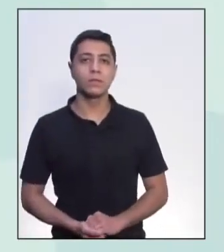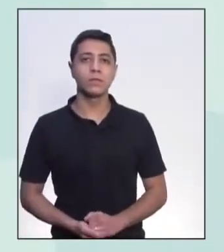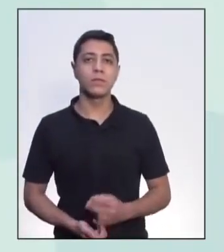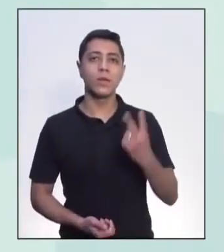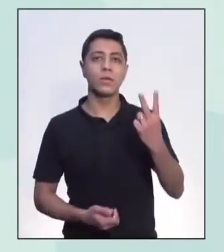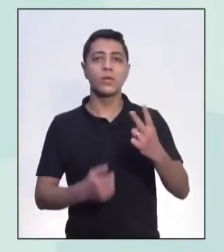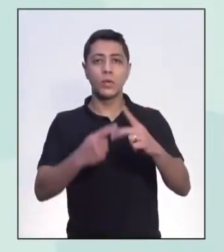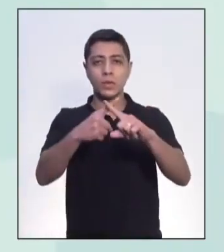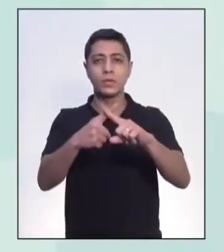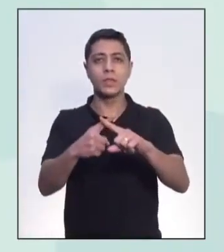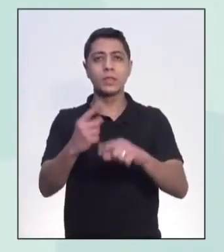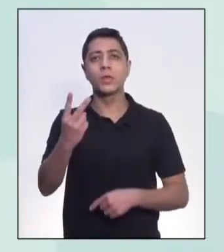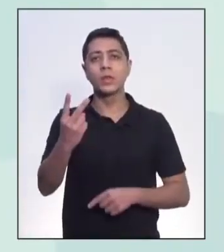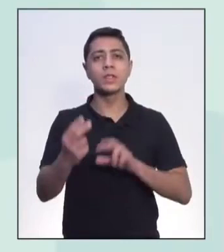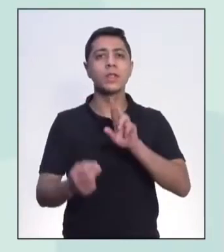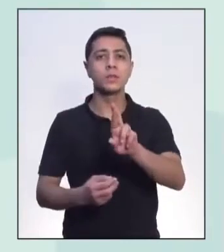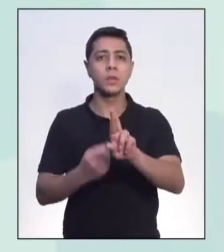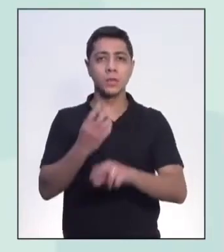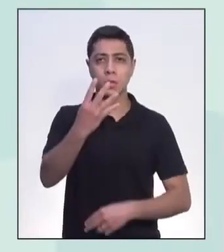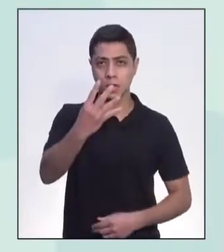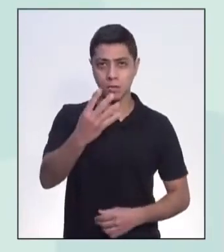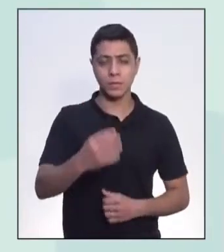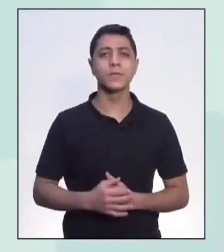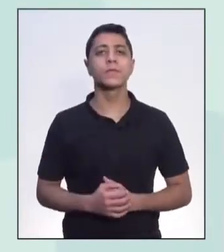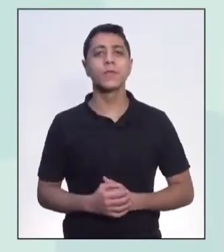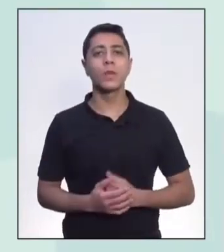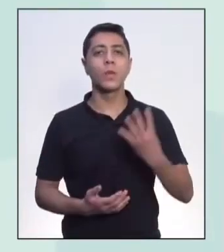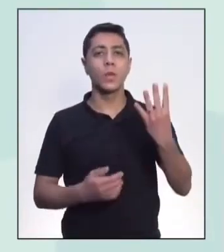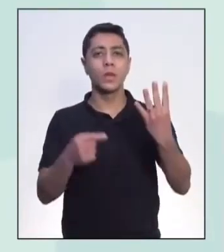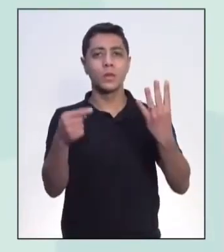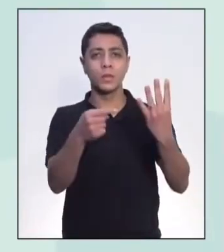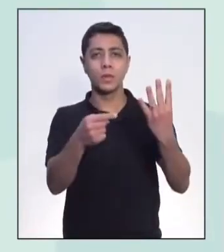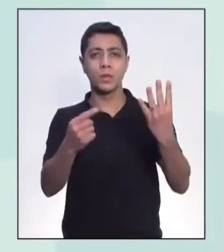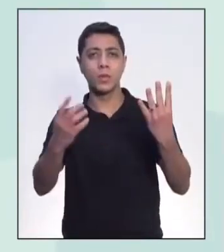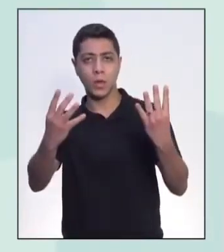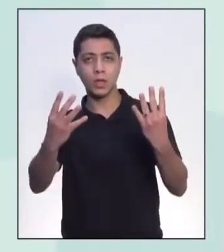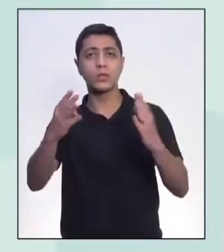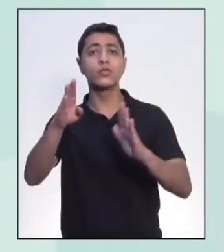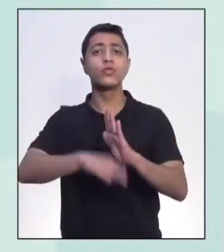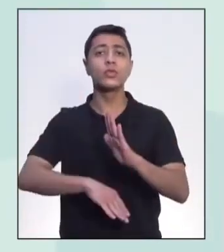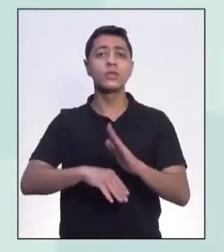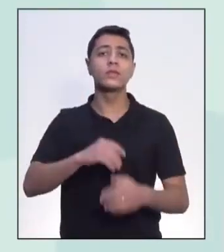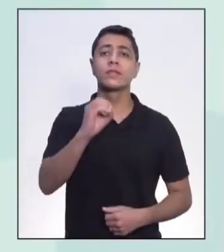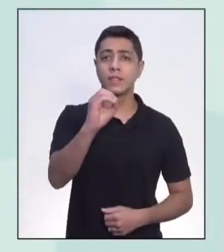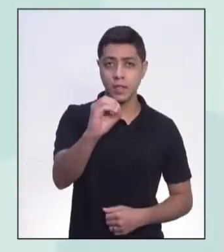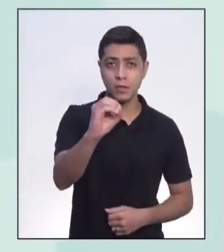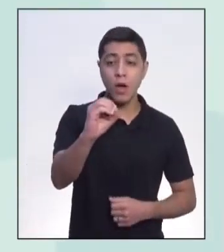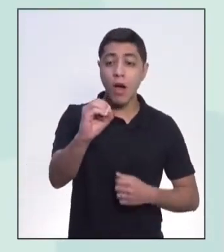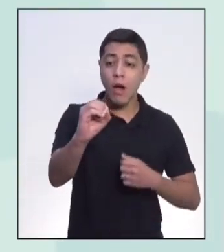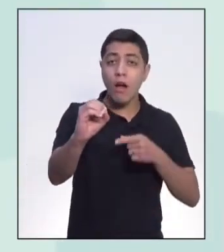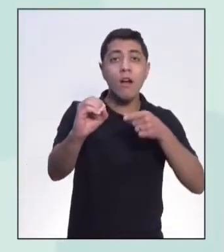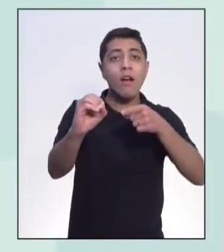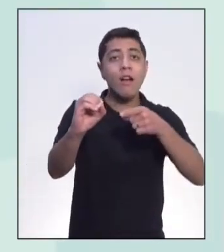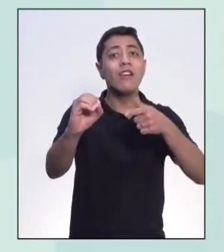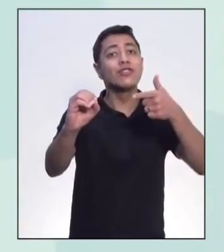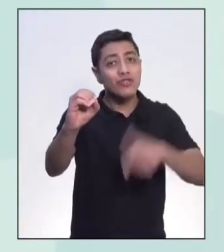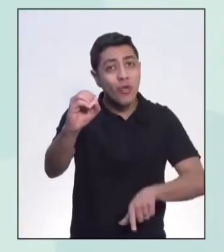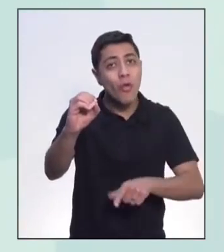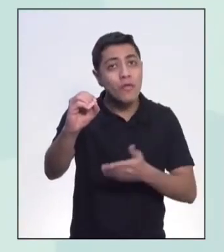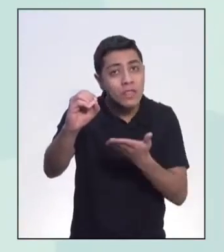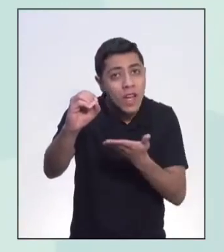2, 4. 4 menos 4, 0. Olha, professora, repetiu 0. Será que esse último vai dar